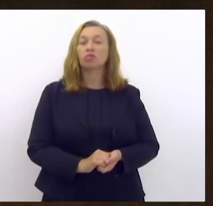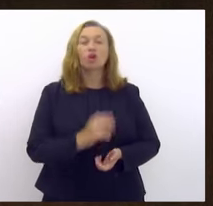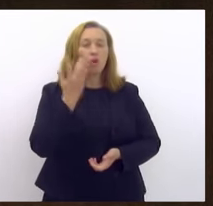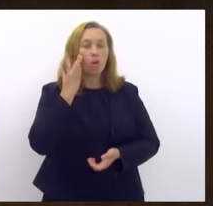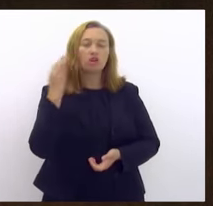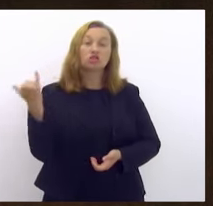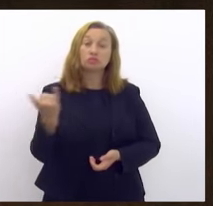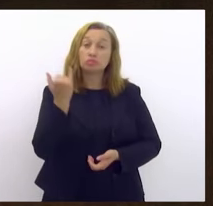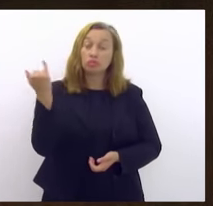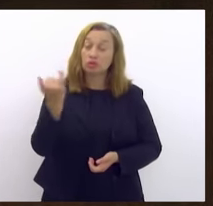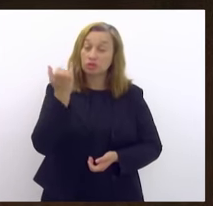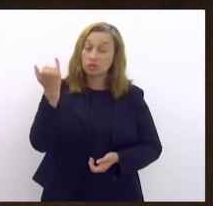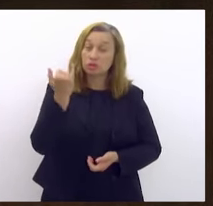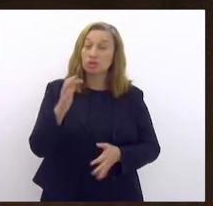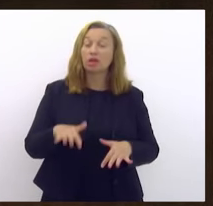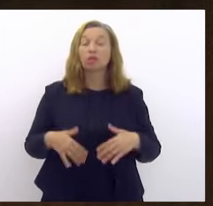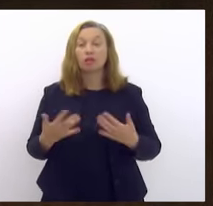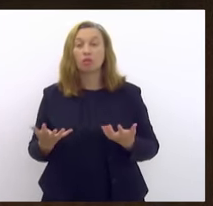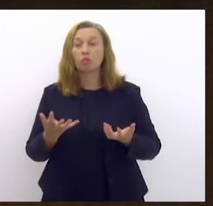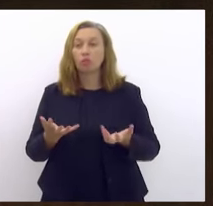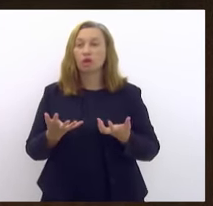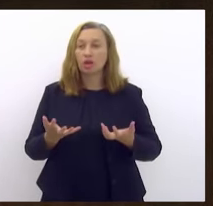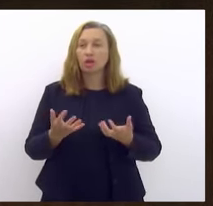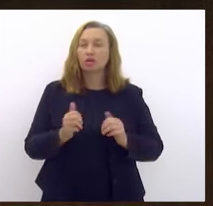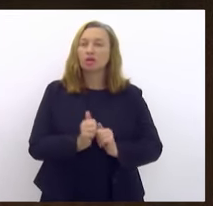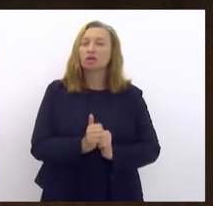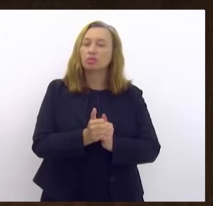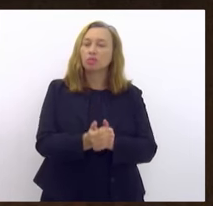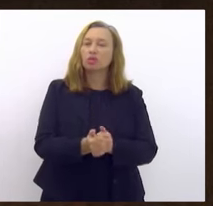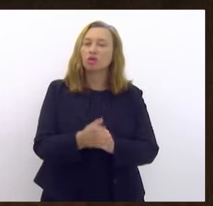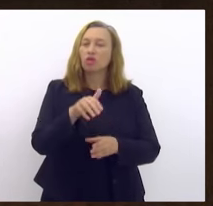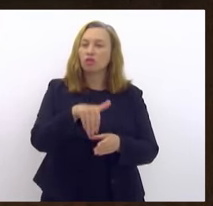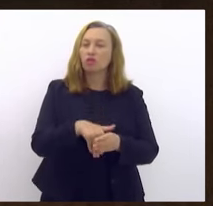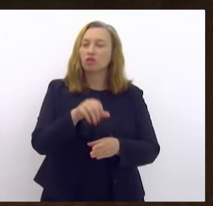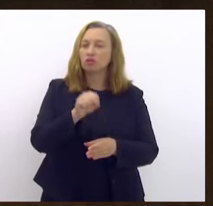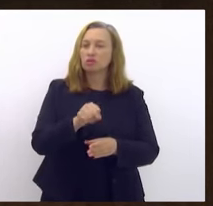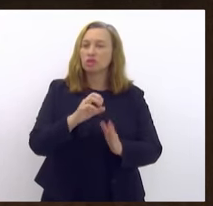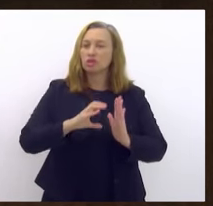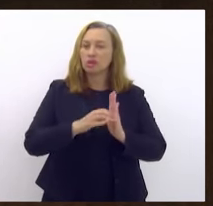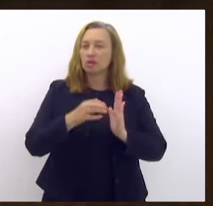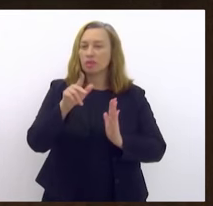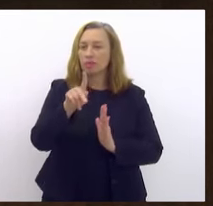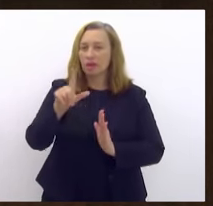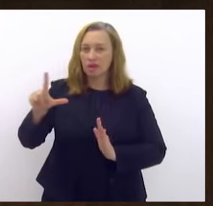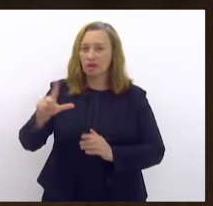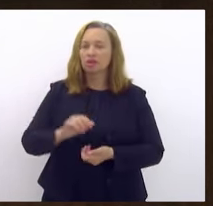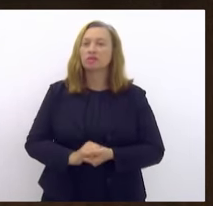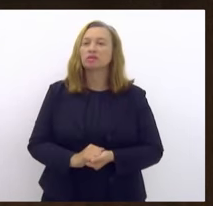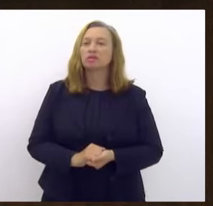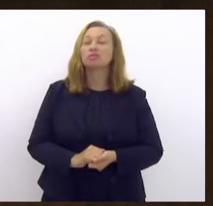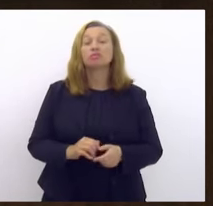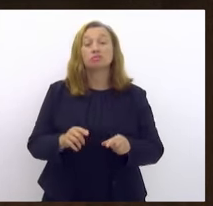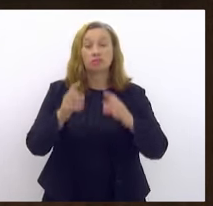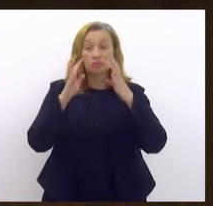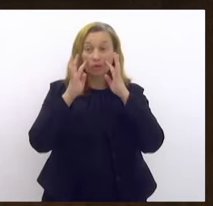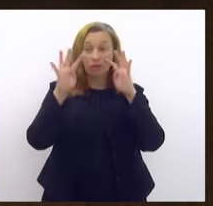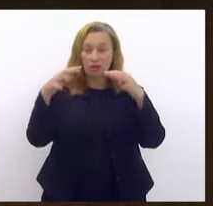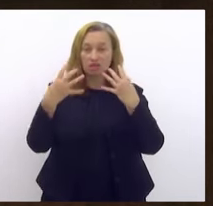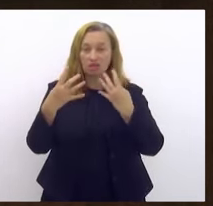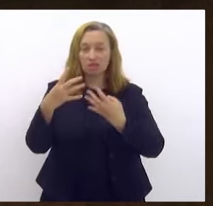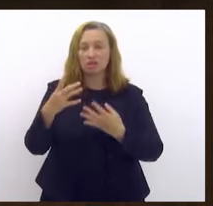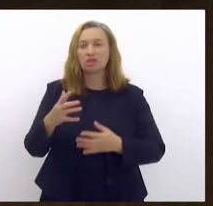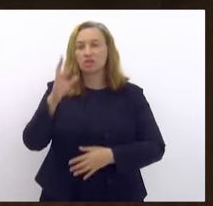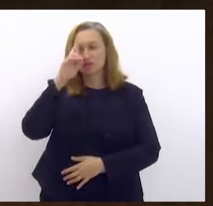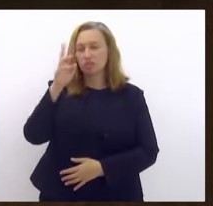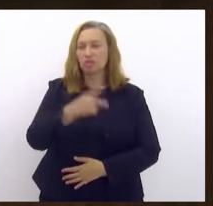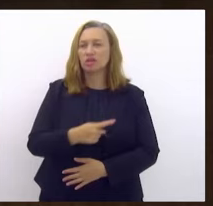muito importante. Então, eu quero encaminhar o voto sim pela bancada do PL e quero também chamar a atenção aqui, presidente,